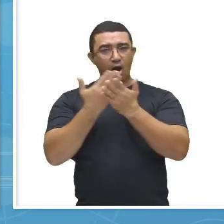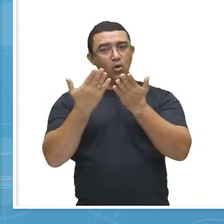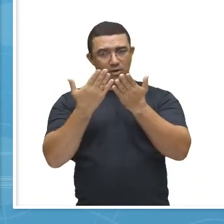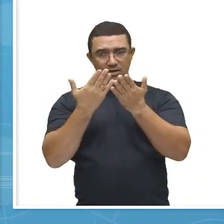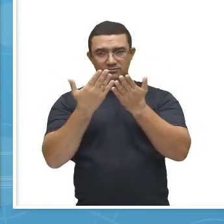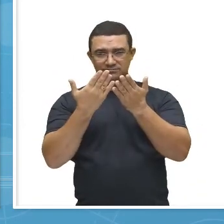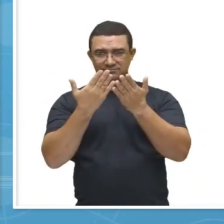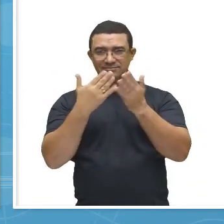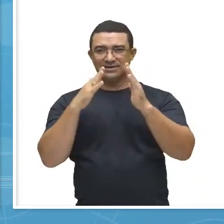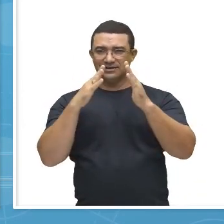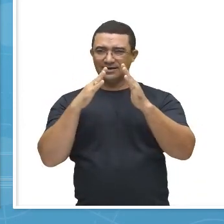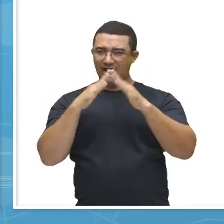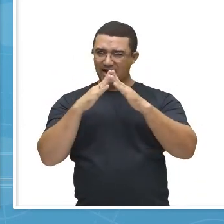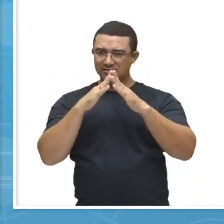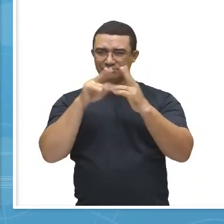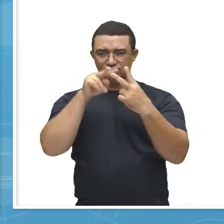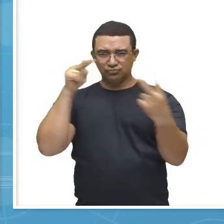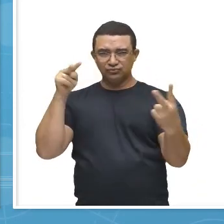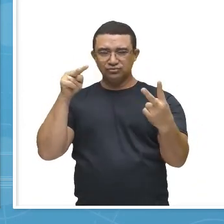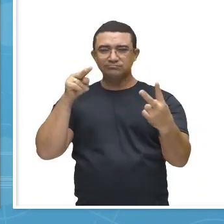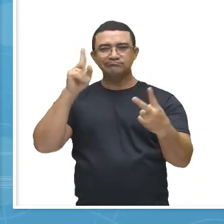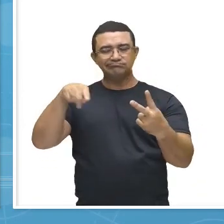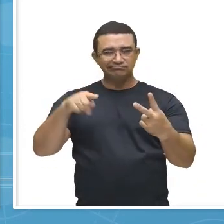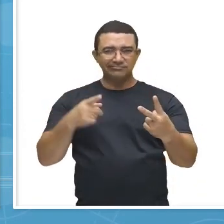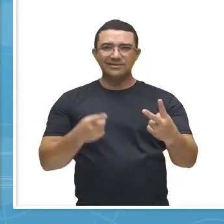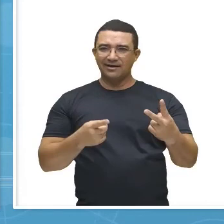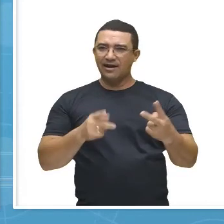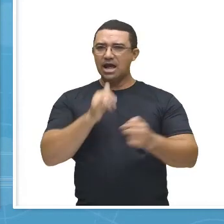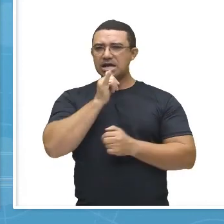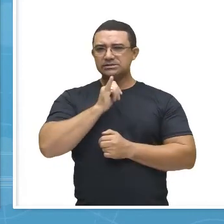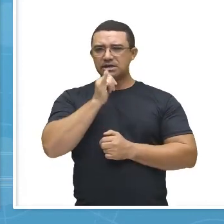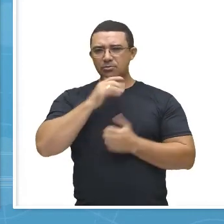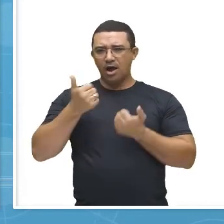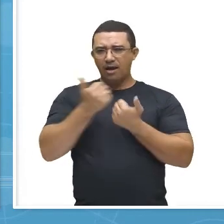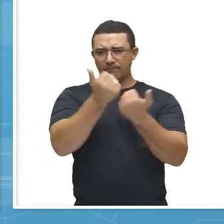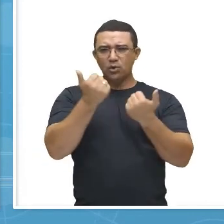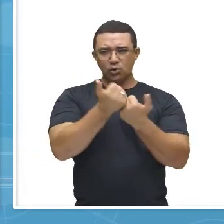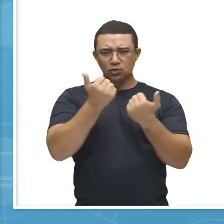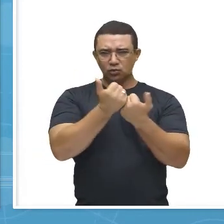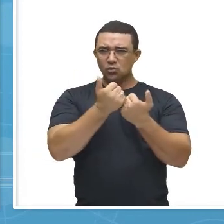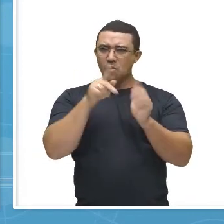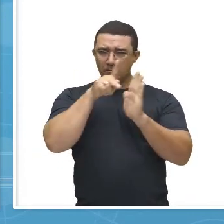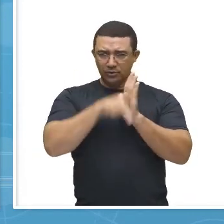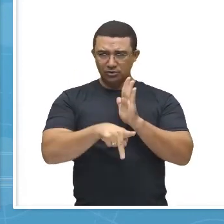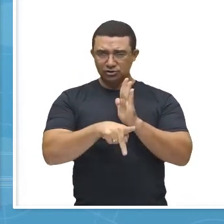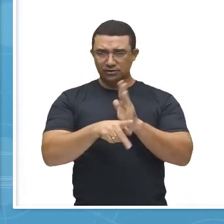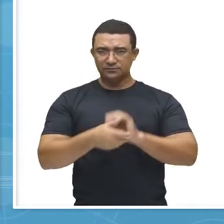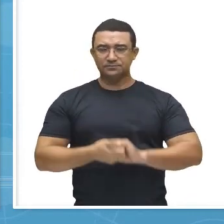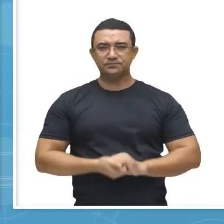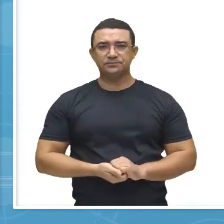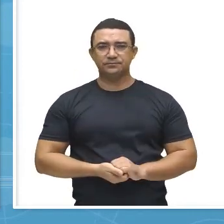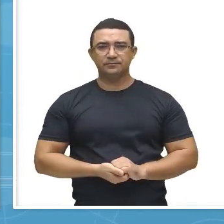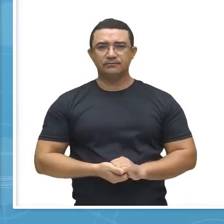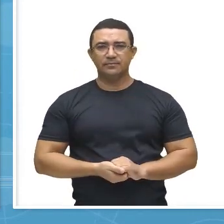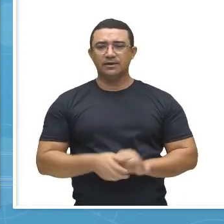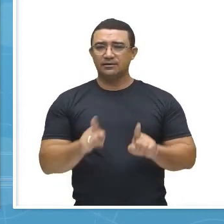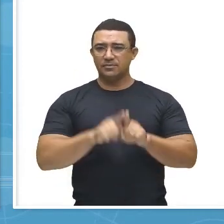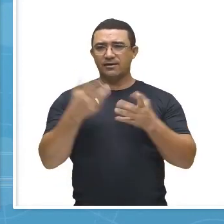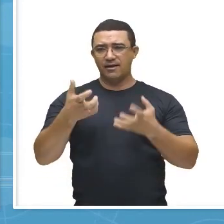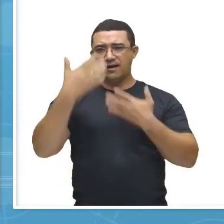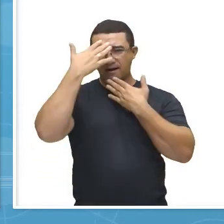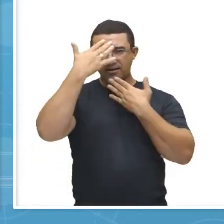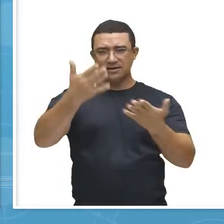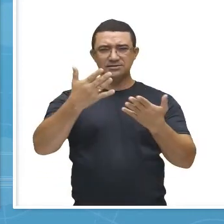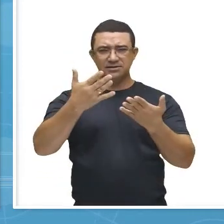um testemunho assim, muito bonito de resiliência e de apoio também a essa iniciativa. Então, também agradecer ao testemunho de